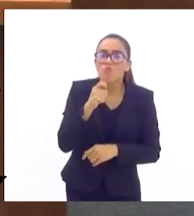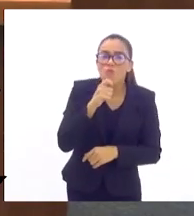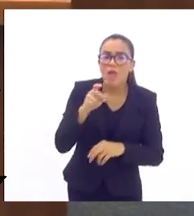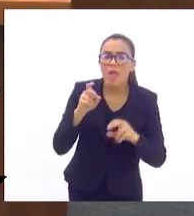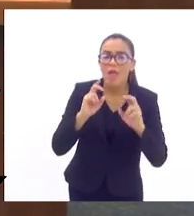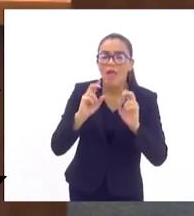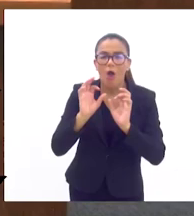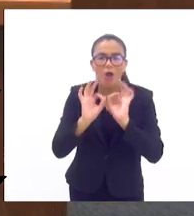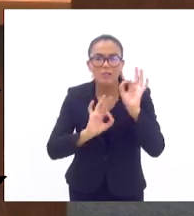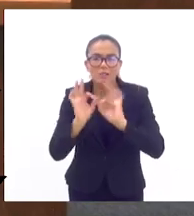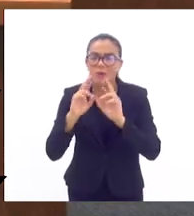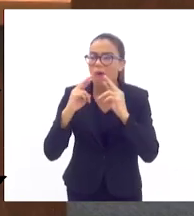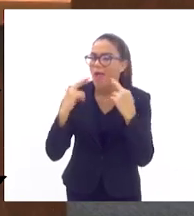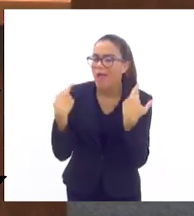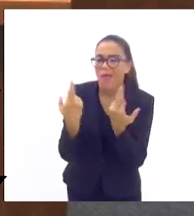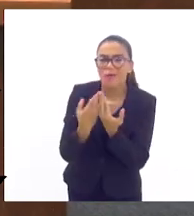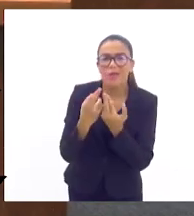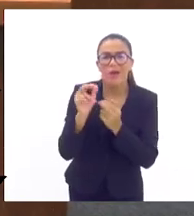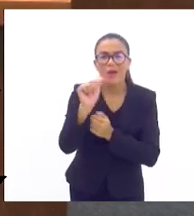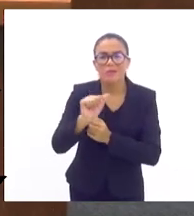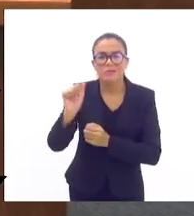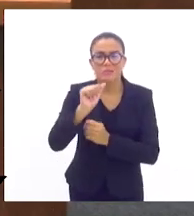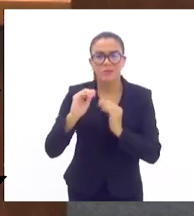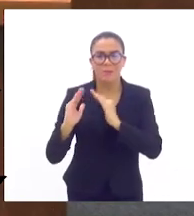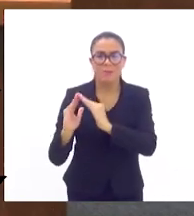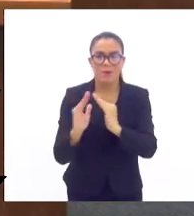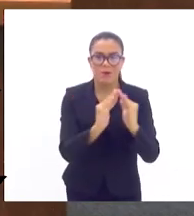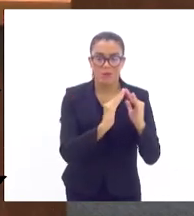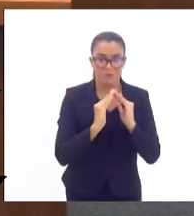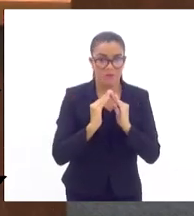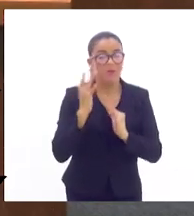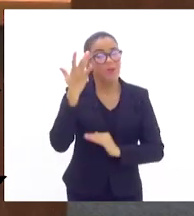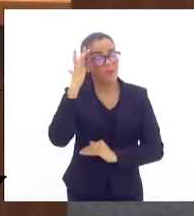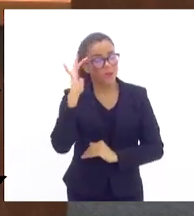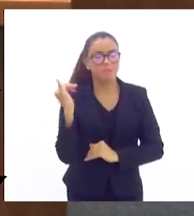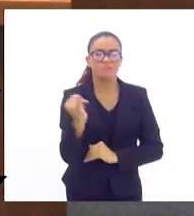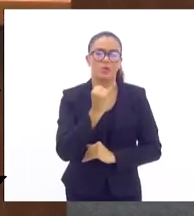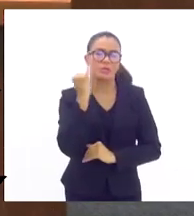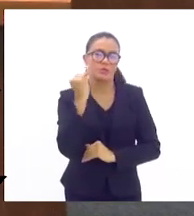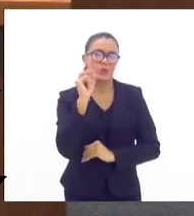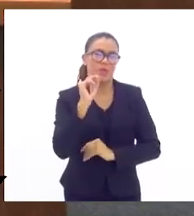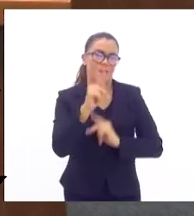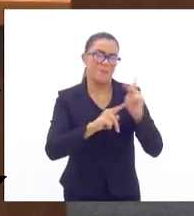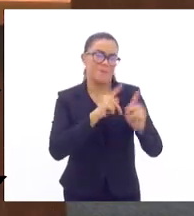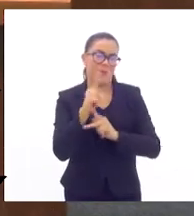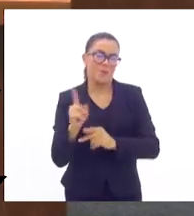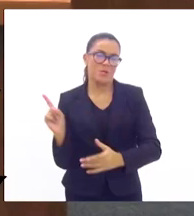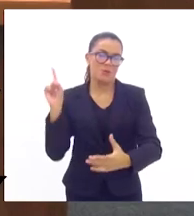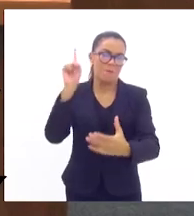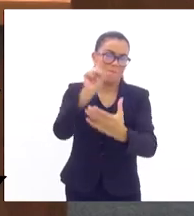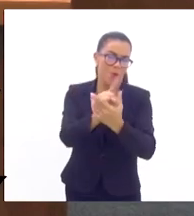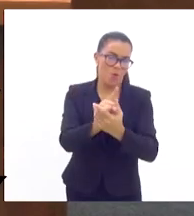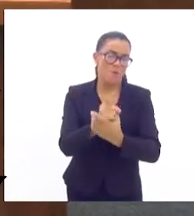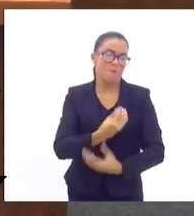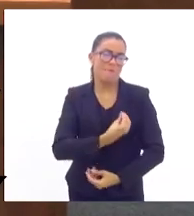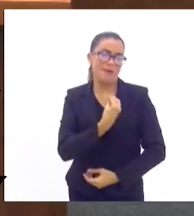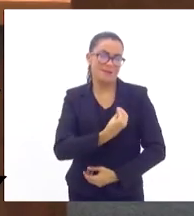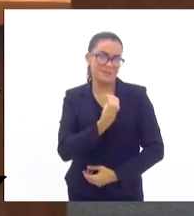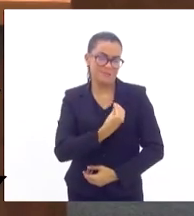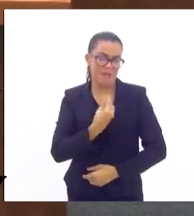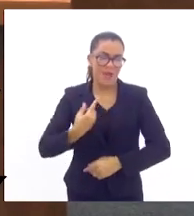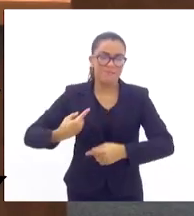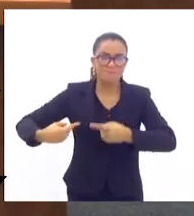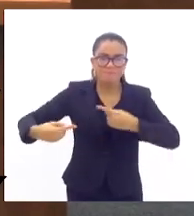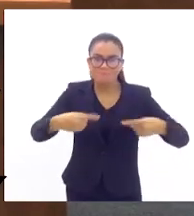a presidente de associação de moradores, que eu acho que a importância da população estar participando desse envolvimento